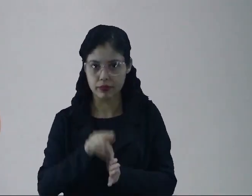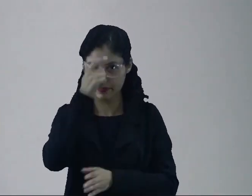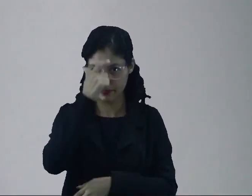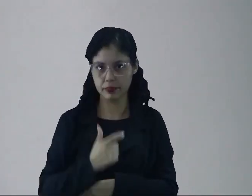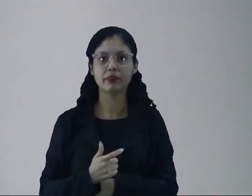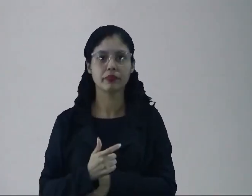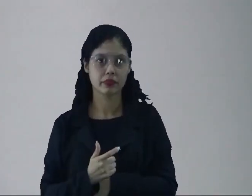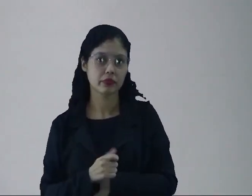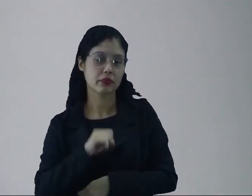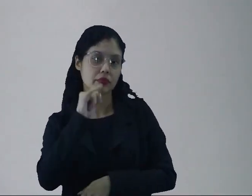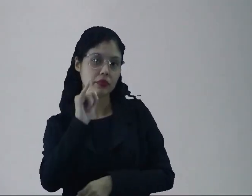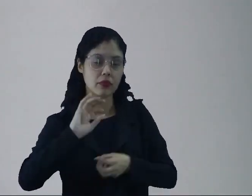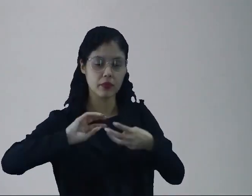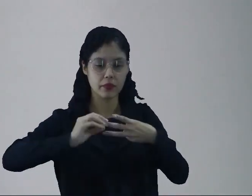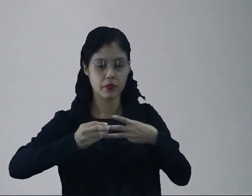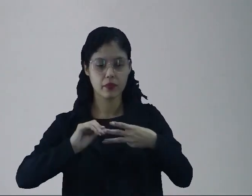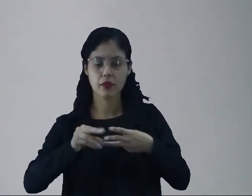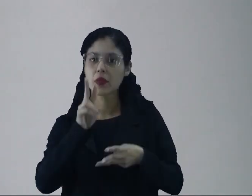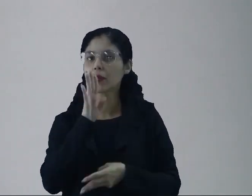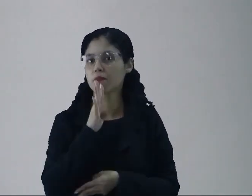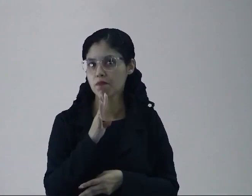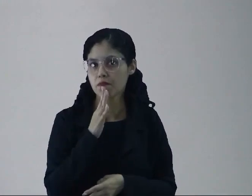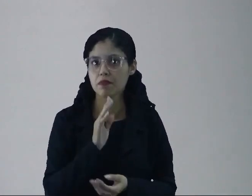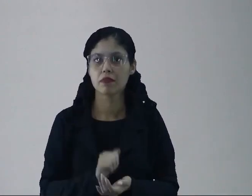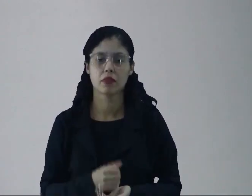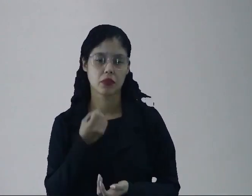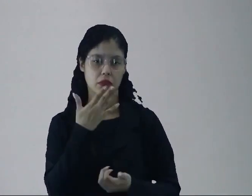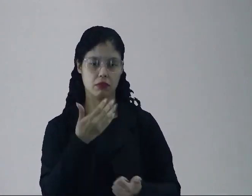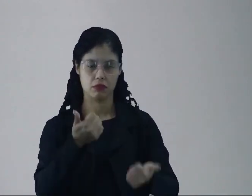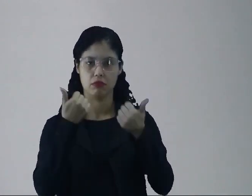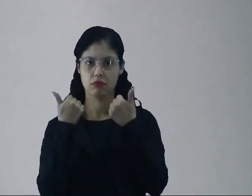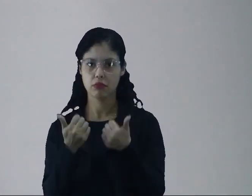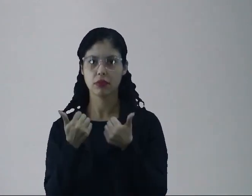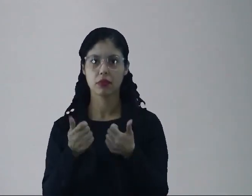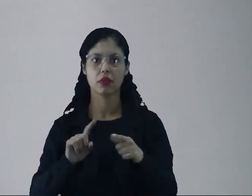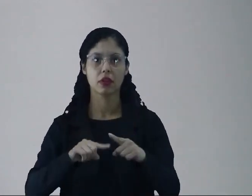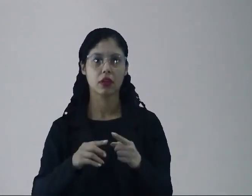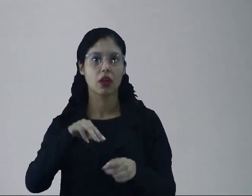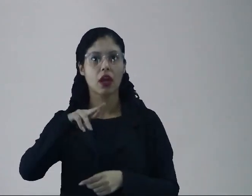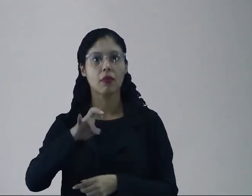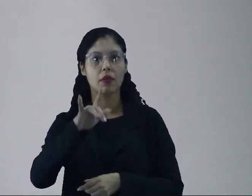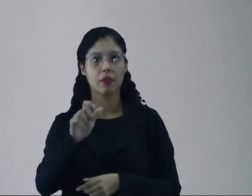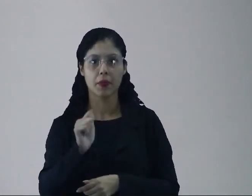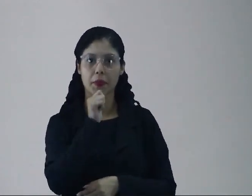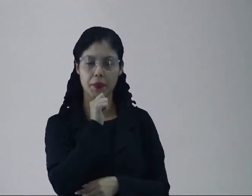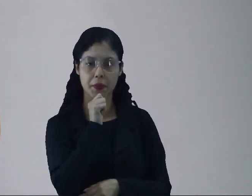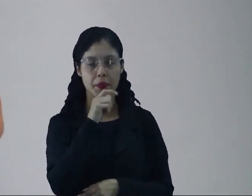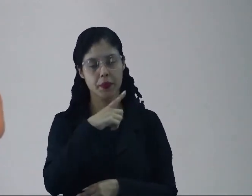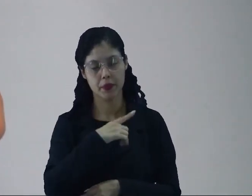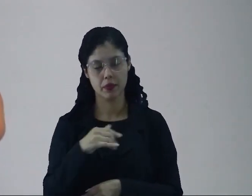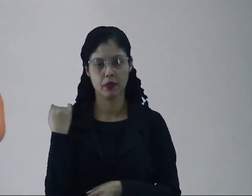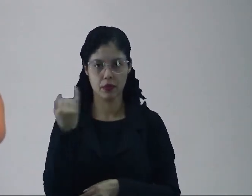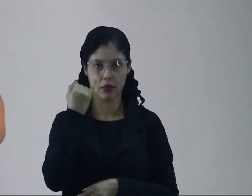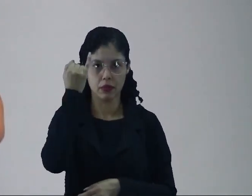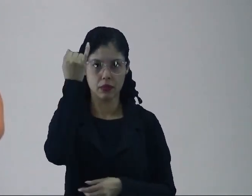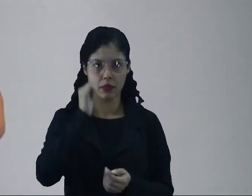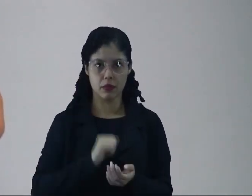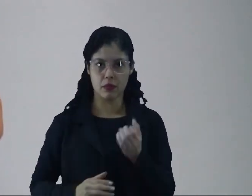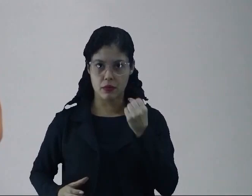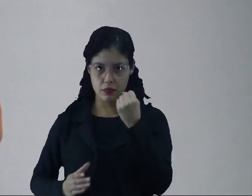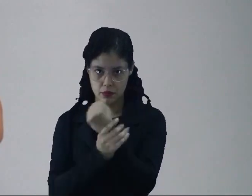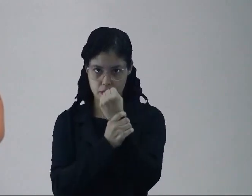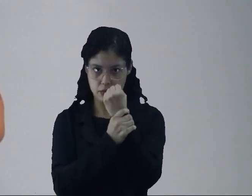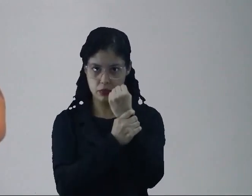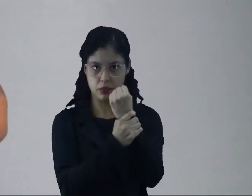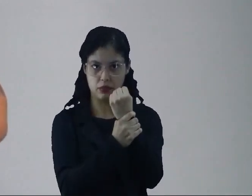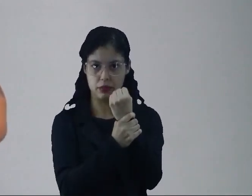propriedades. Se aquela célula é reconhecida, tudo bem. Então, a membrana plasmática tem essa importância, né,